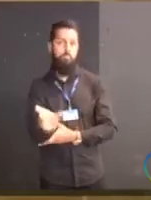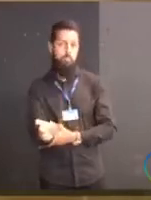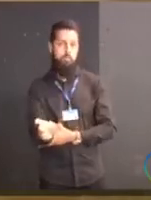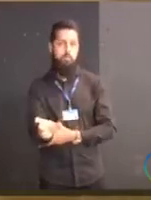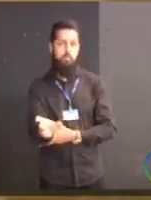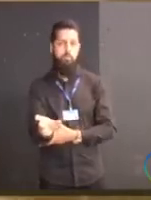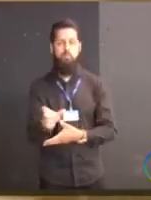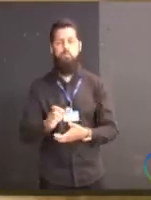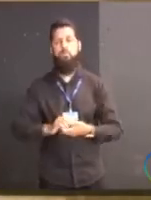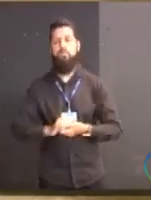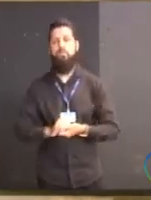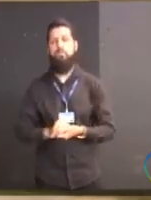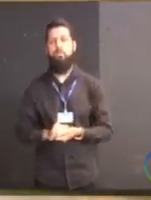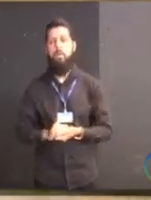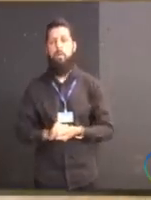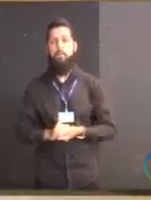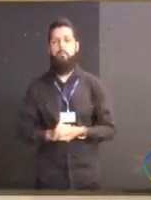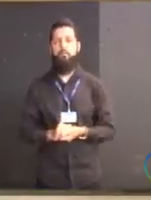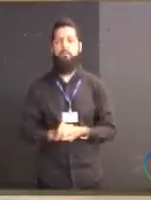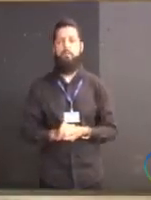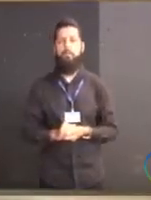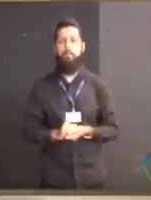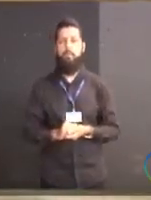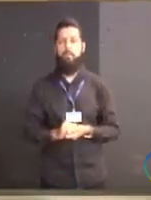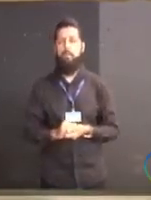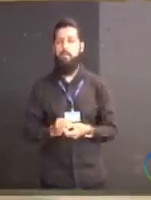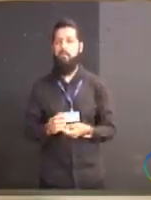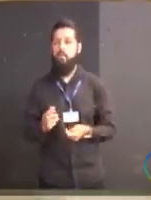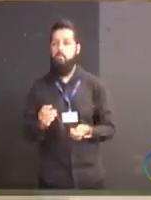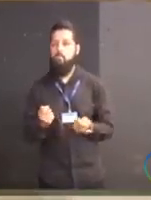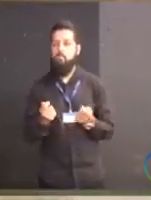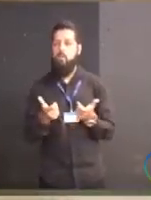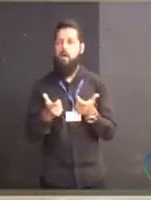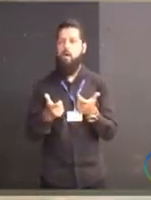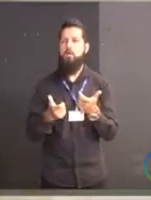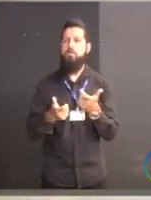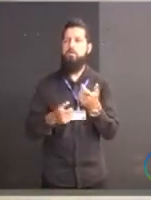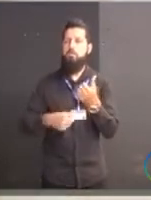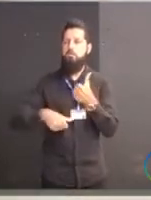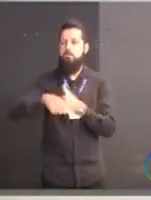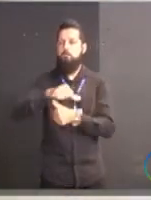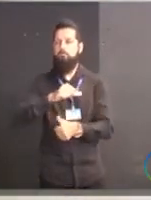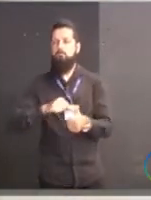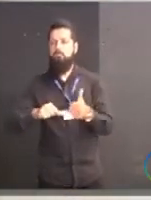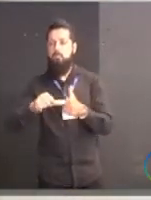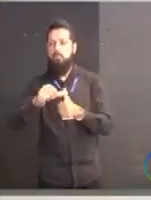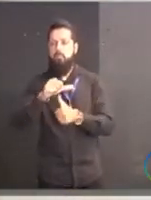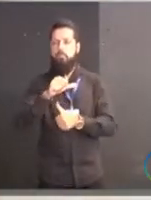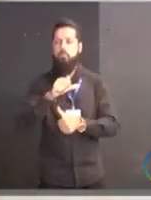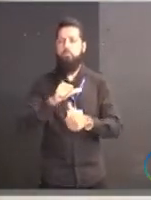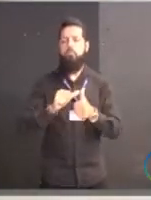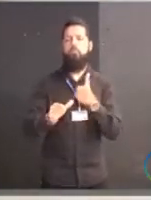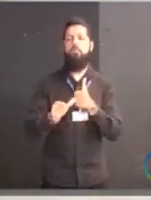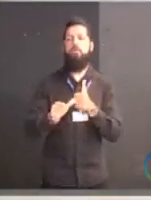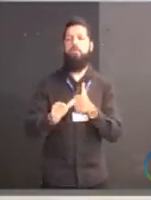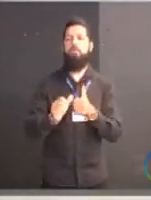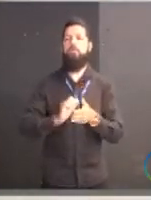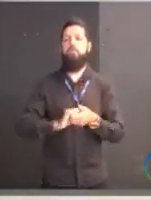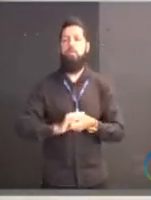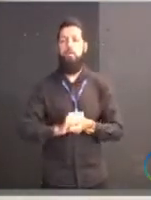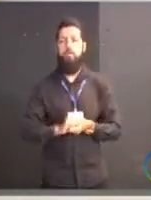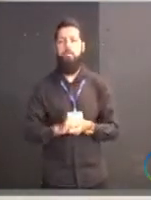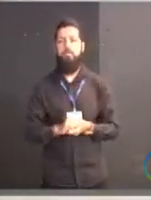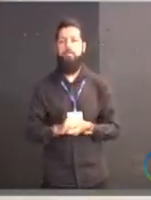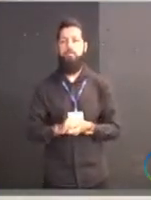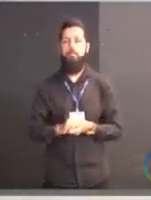mente complexa, de mente quase divina, pudesse realizar prodígios sob a inspiração